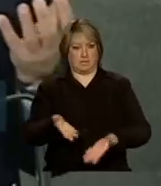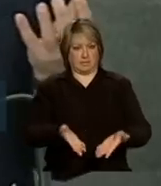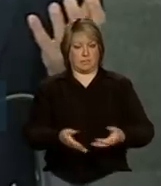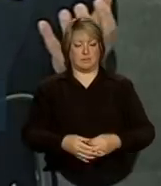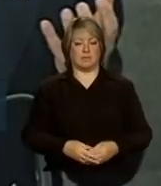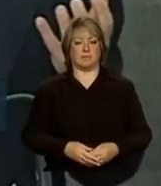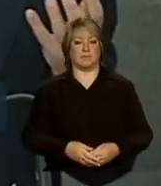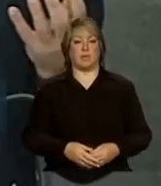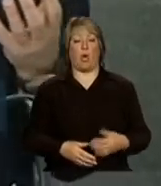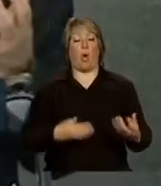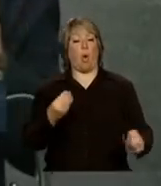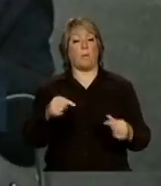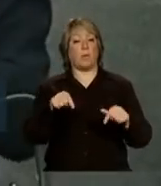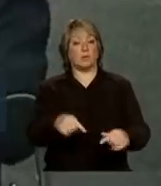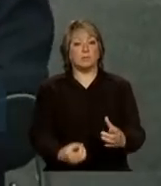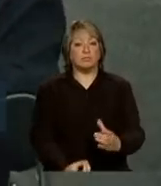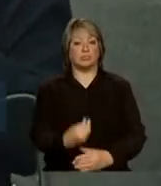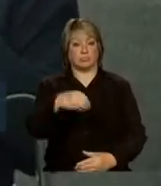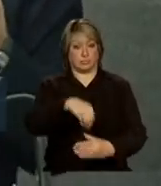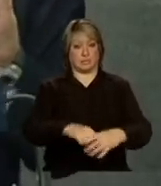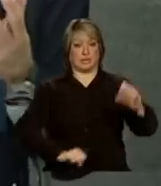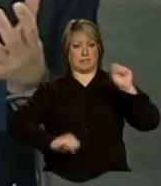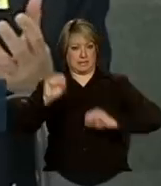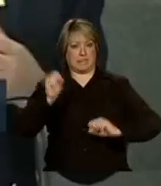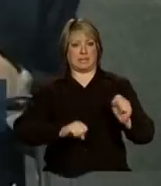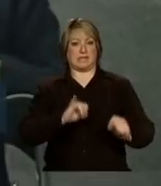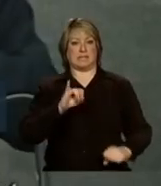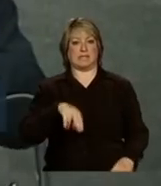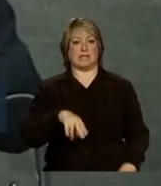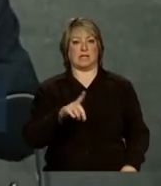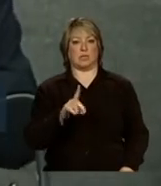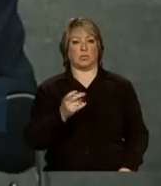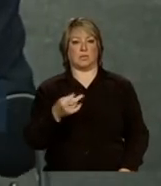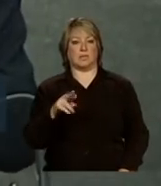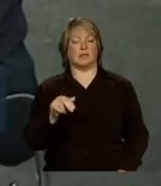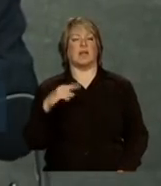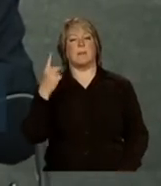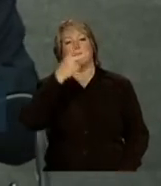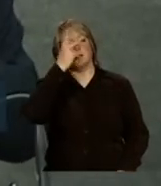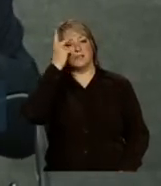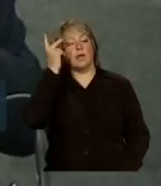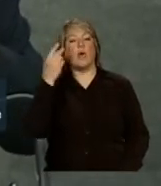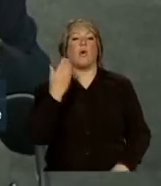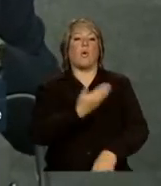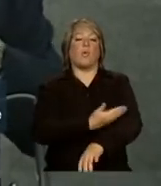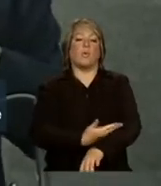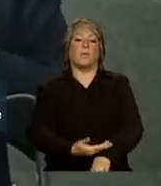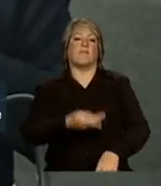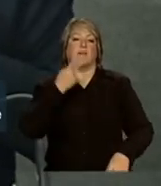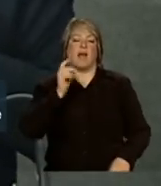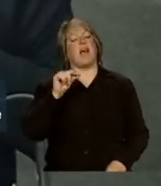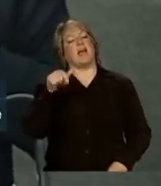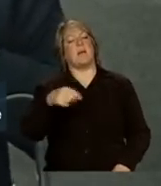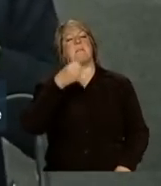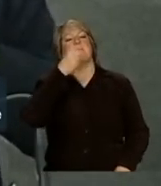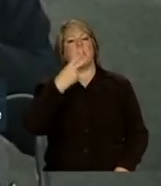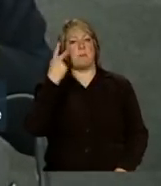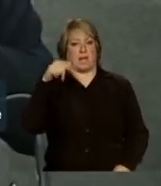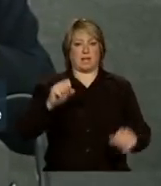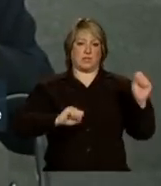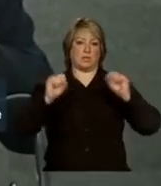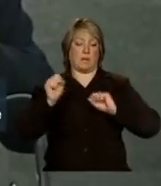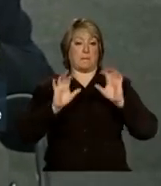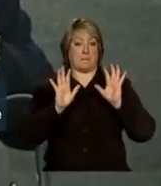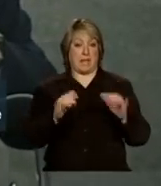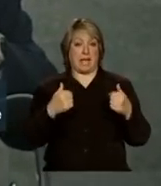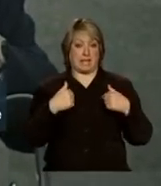nasceu na indústria né o pessoal muitas vezes tende a dizer né não isso é bom pra indústria mas eu tô convicto